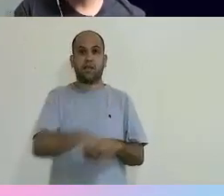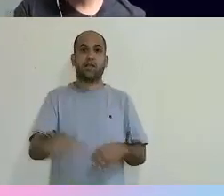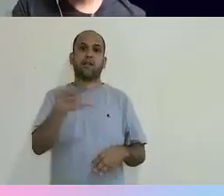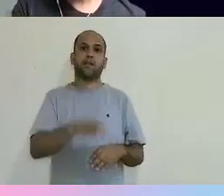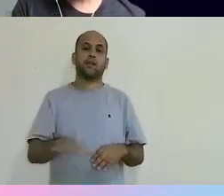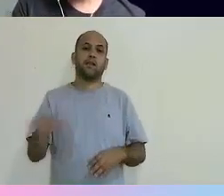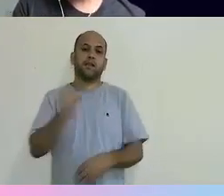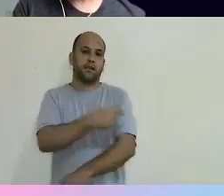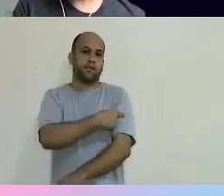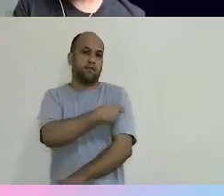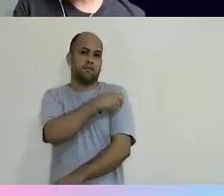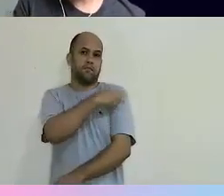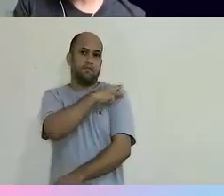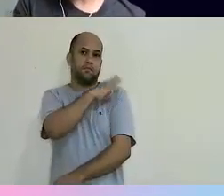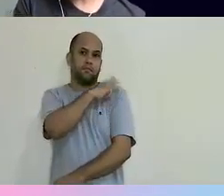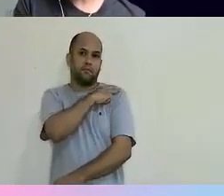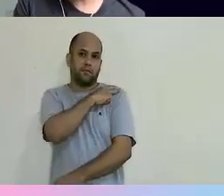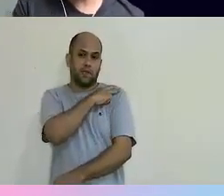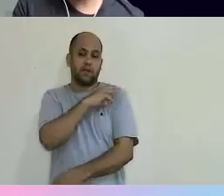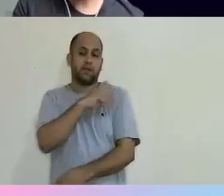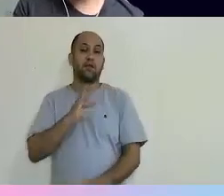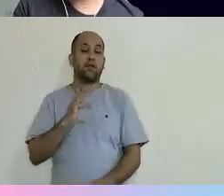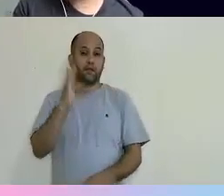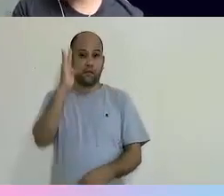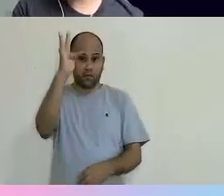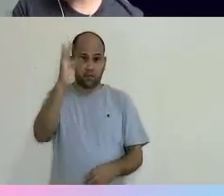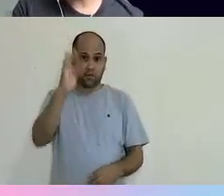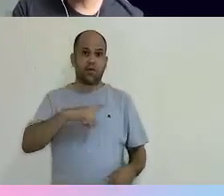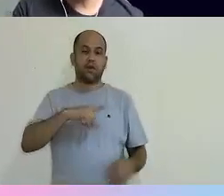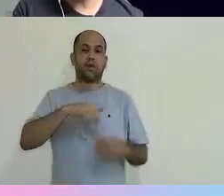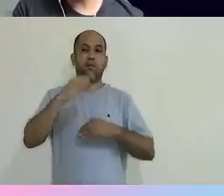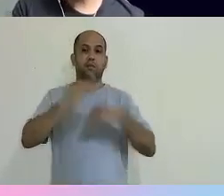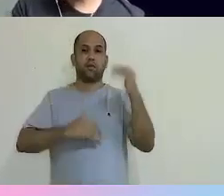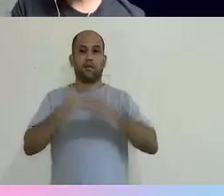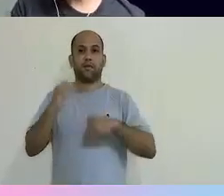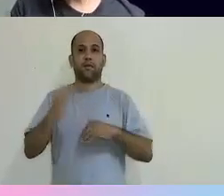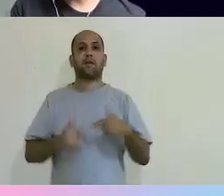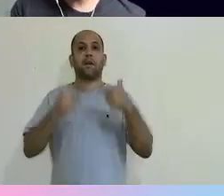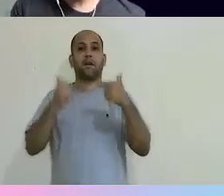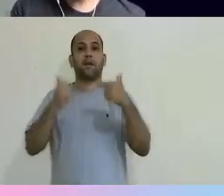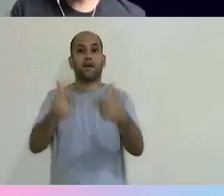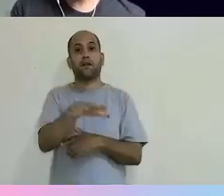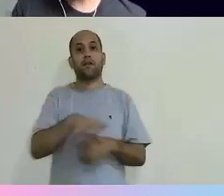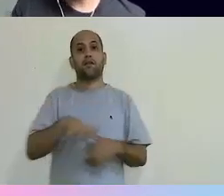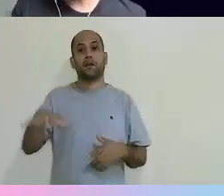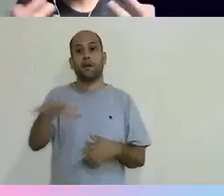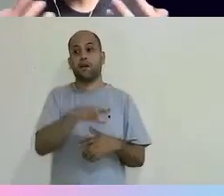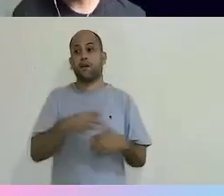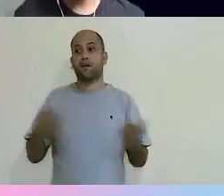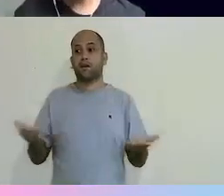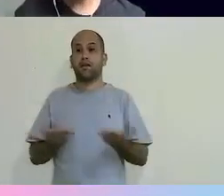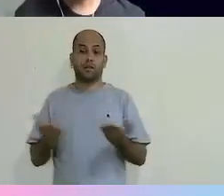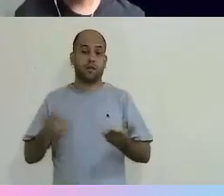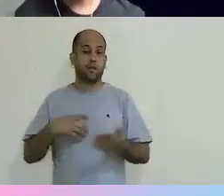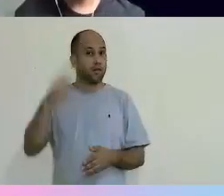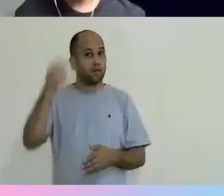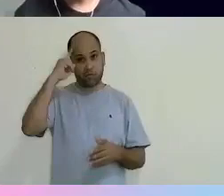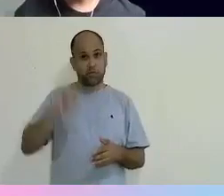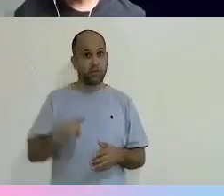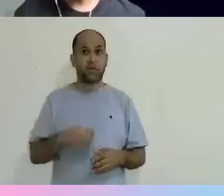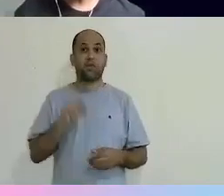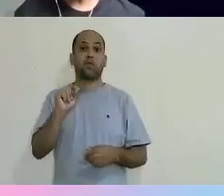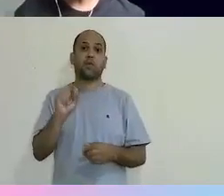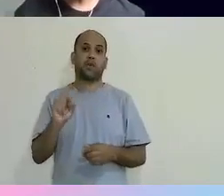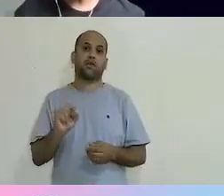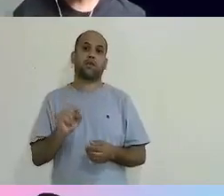fundamental, vão ter uma profissão, vão atuar em um ramo de que hoje a gente não tem nem ideia do que seja.